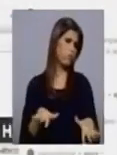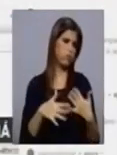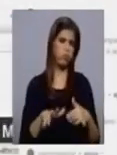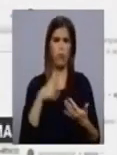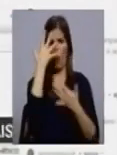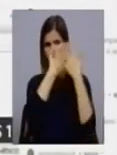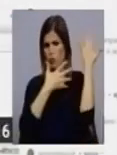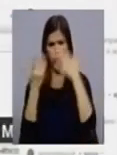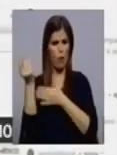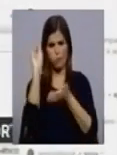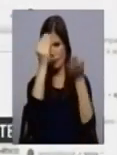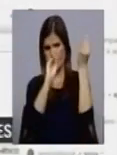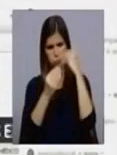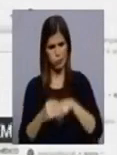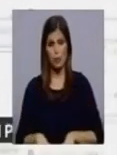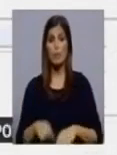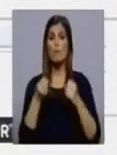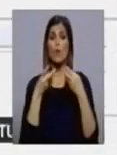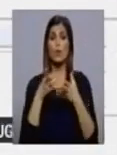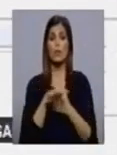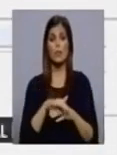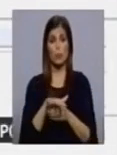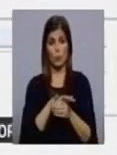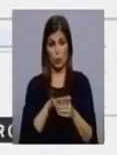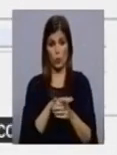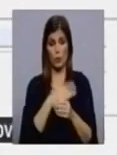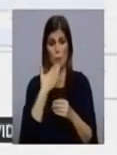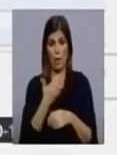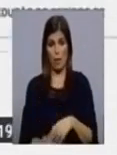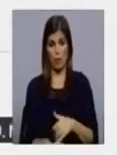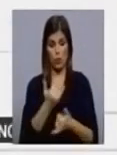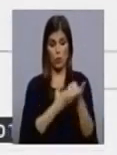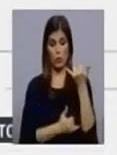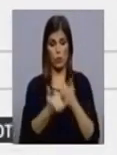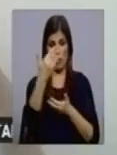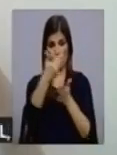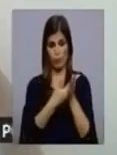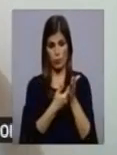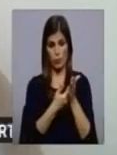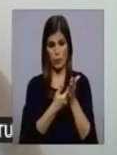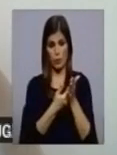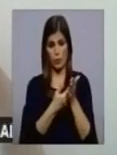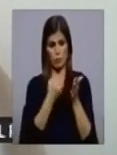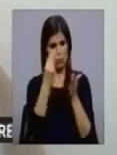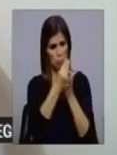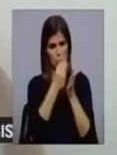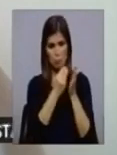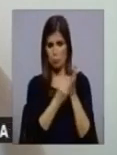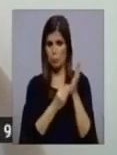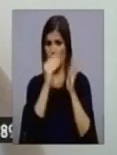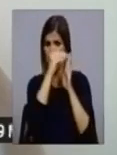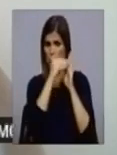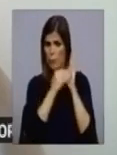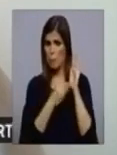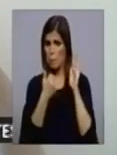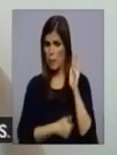dos documentos. Em muitos casos que estão a ser pedidos a substituição dos formulários, os formulários estão completamente corretos. Portanto, mais uma